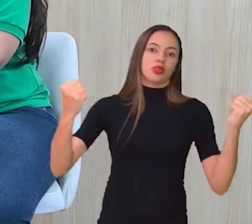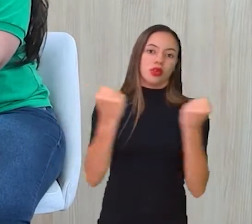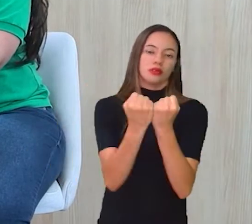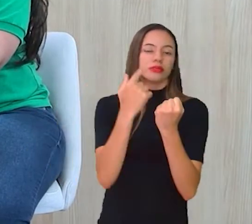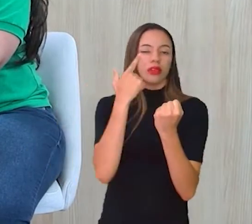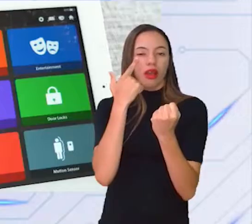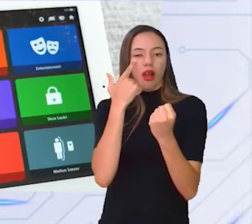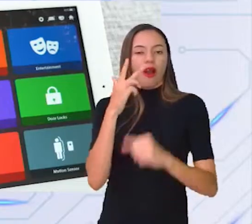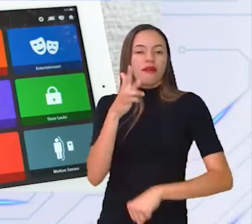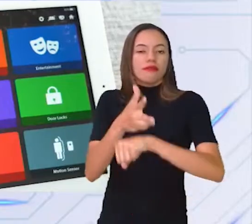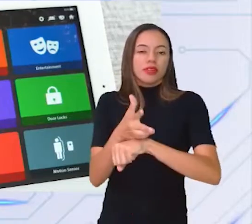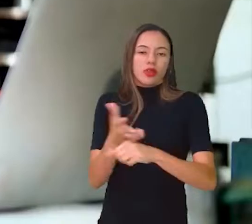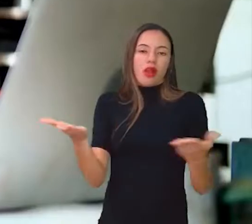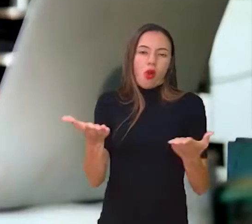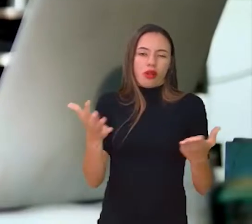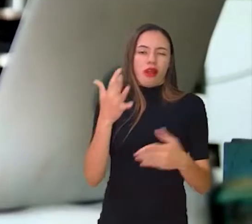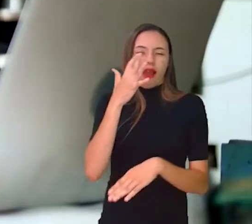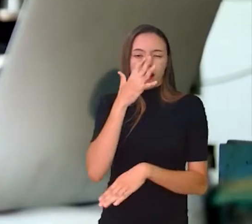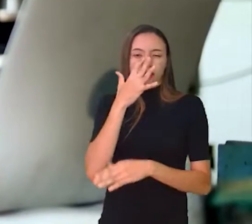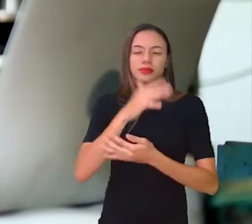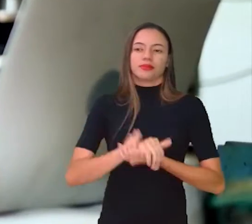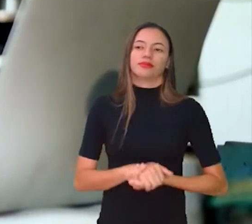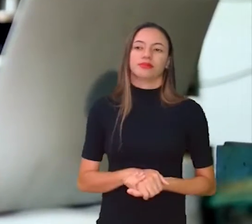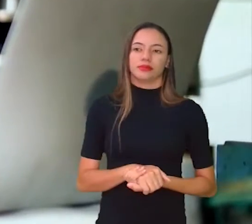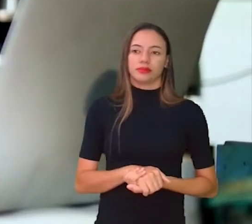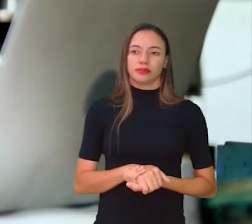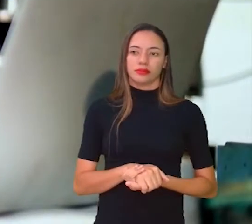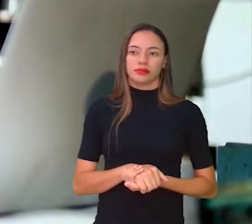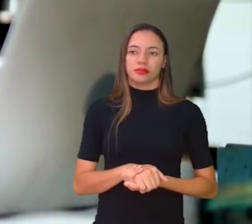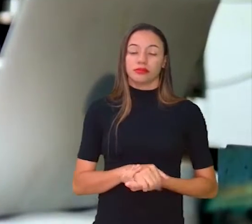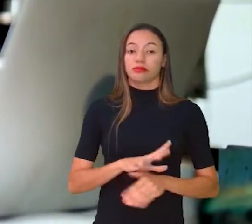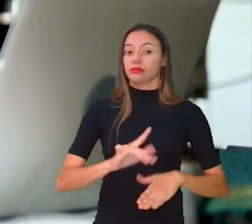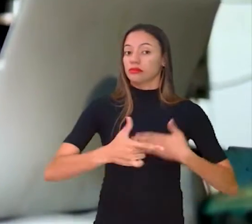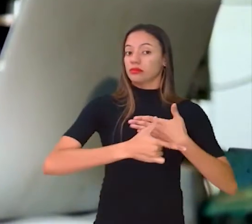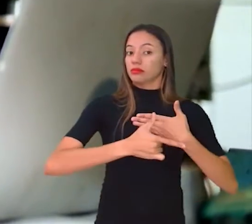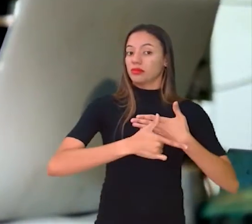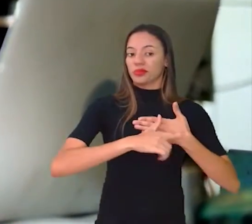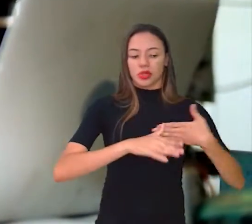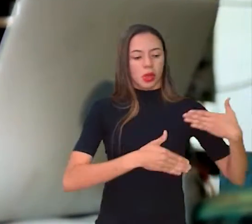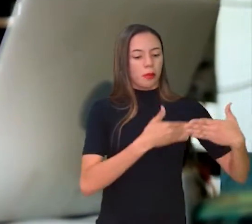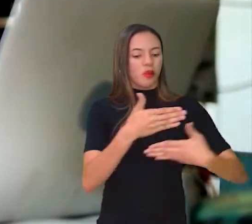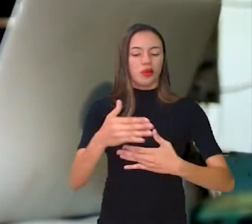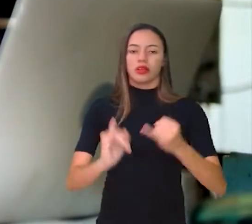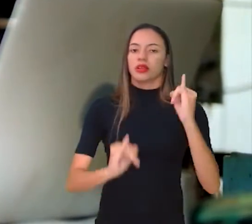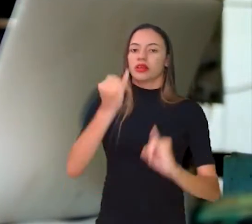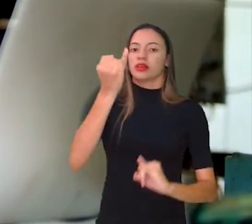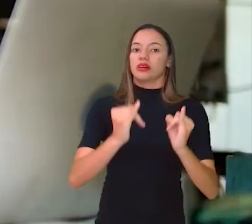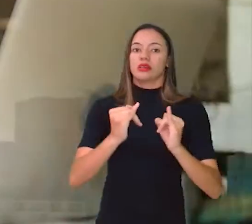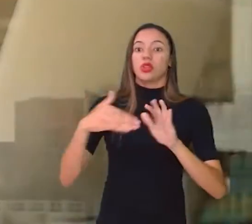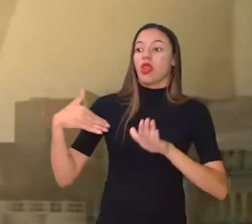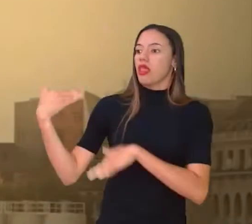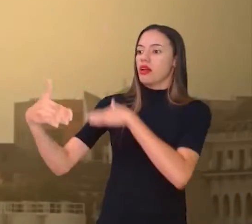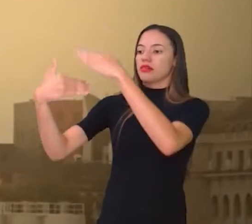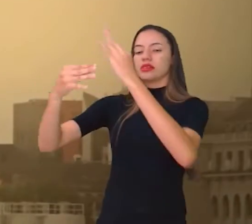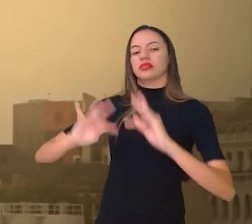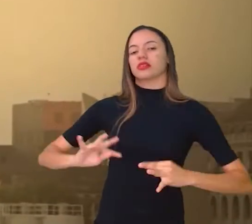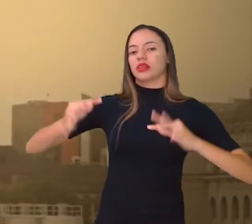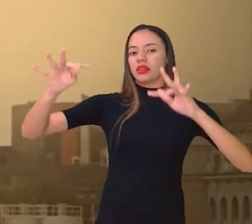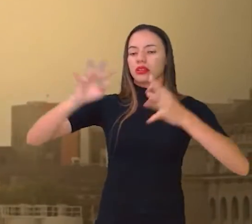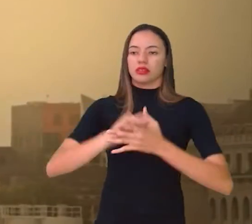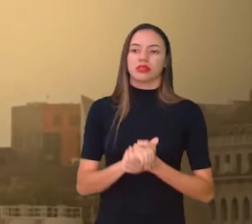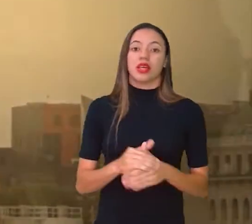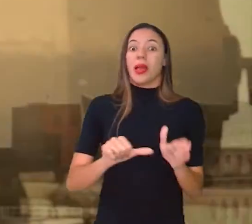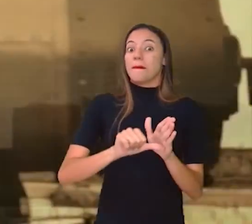nesse vídeo que a gente vai ver agora. Dá uma olhadinha aí. O papel da industrialização nos avanços tecnológicos. A